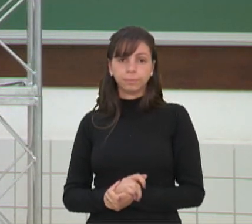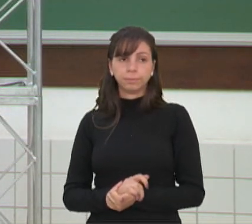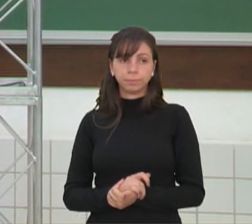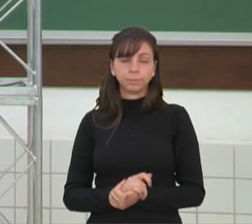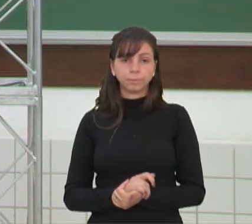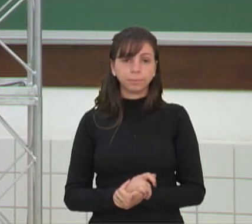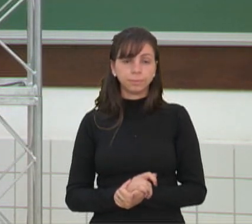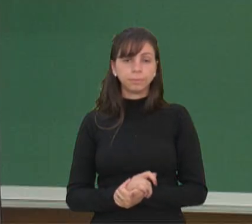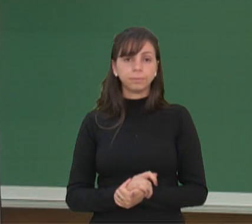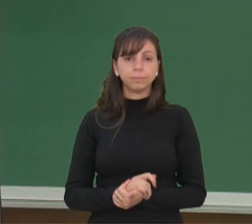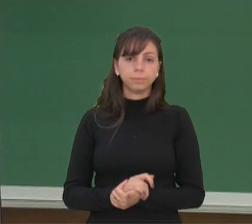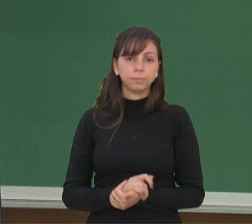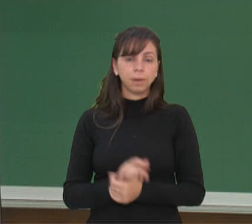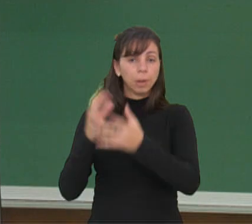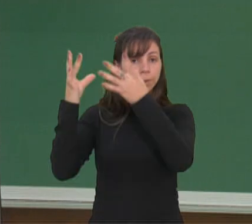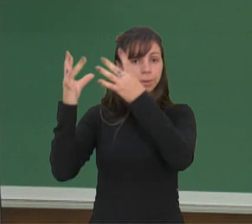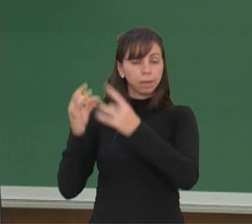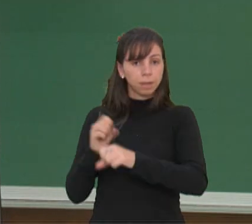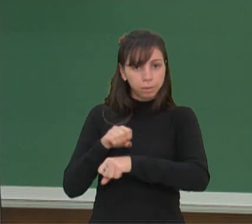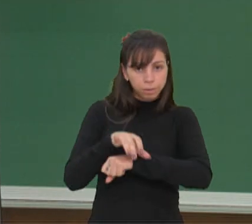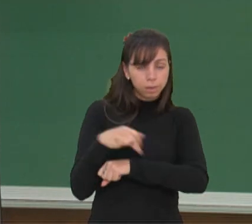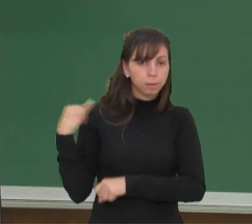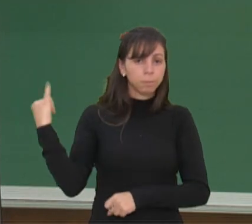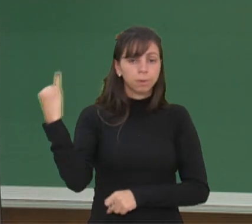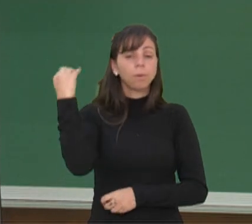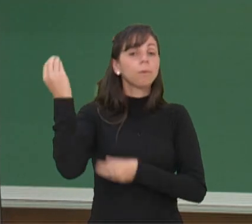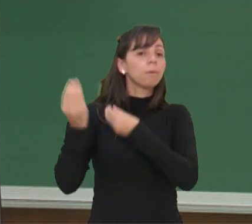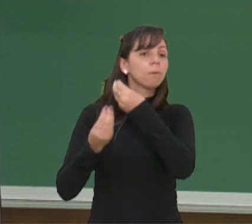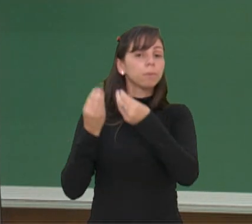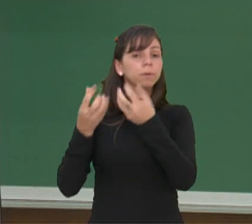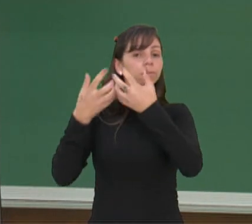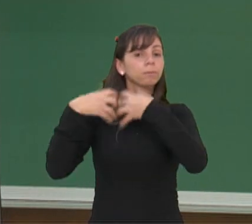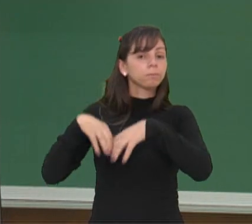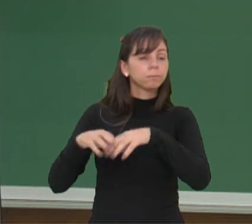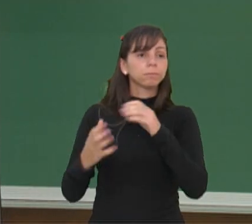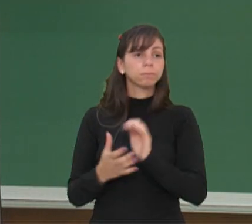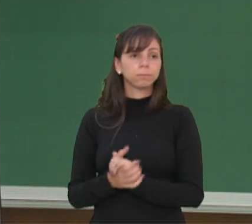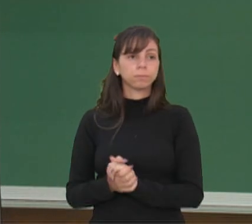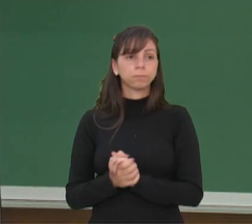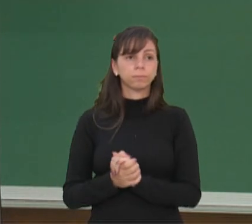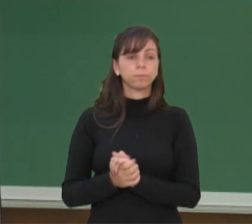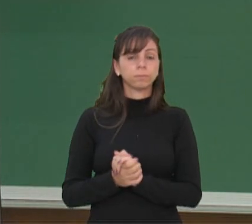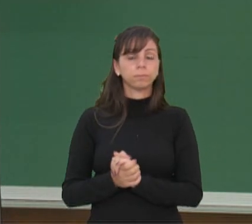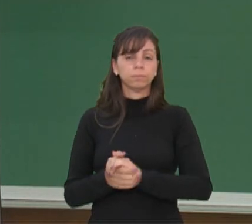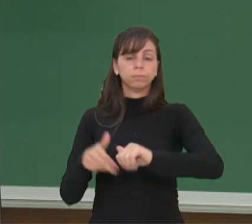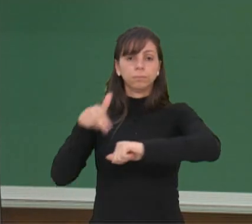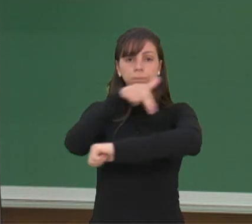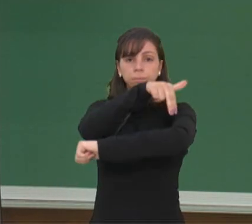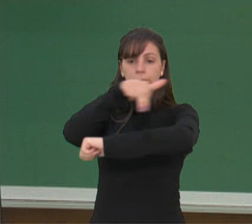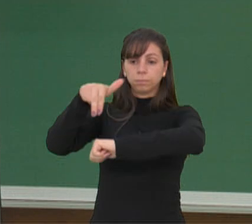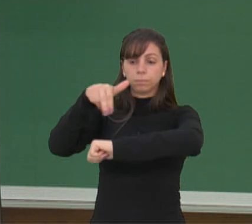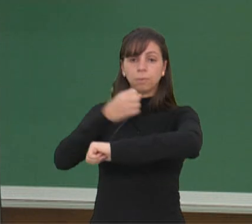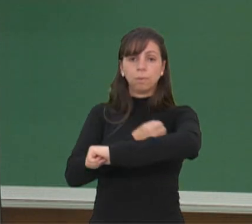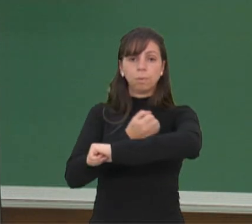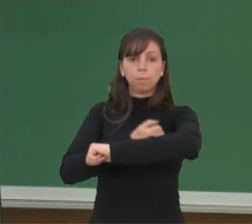Um lembrete importante. Como que nós fazemos esse processo? O numerador vai ser o número sem a vírgula. Então, você pega o teu